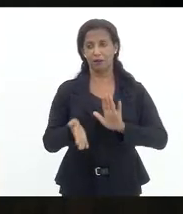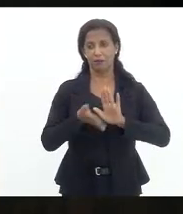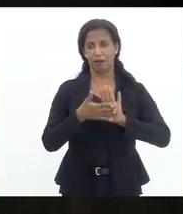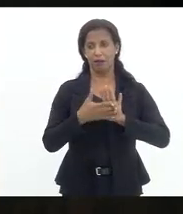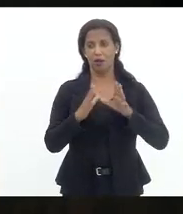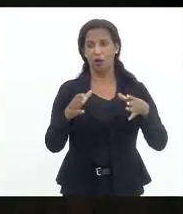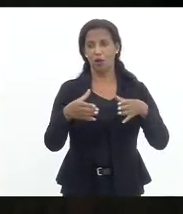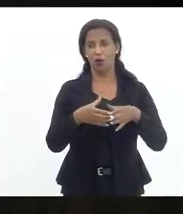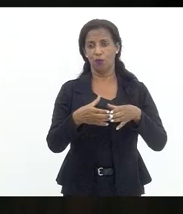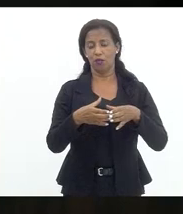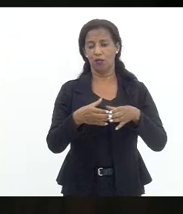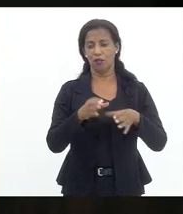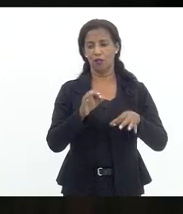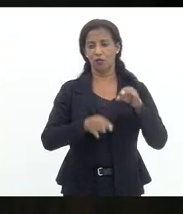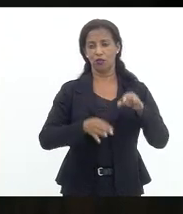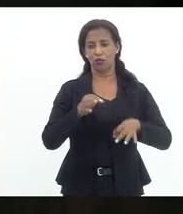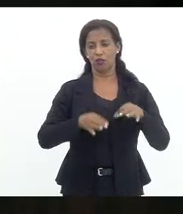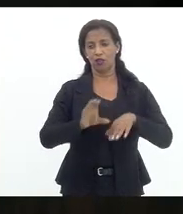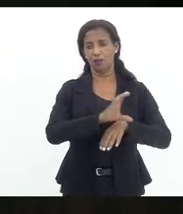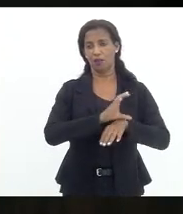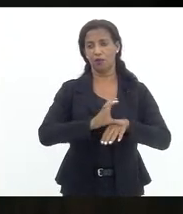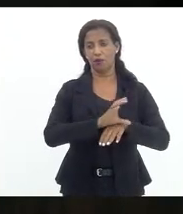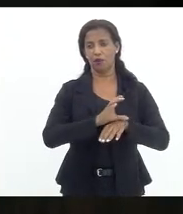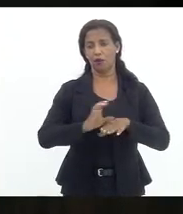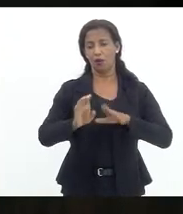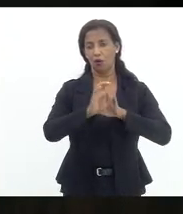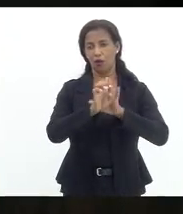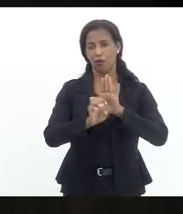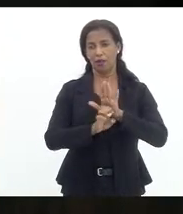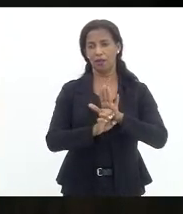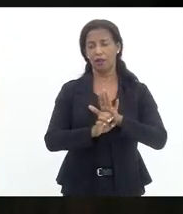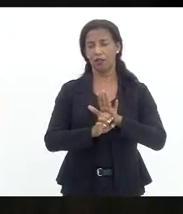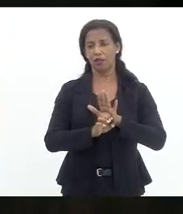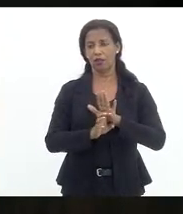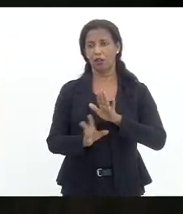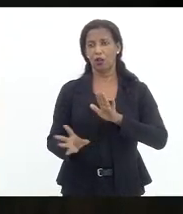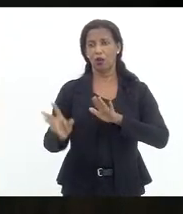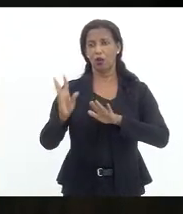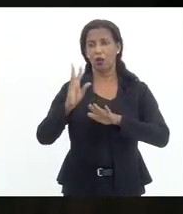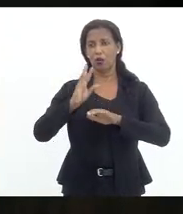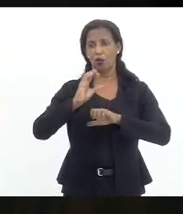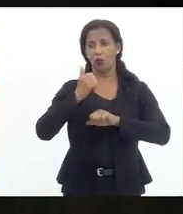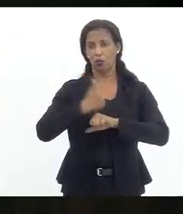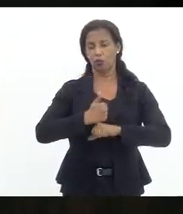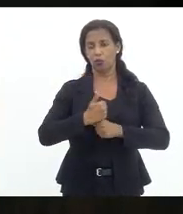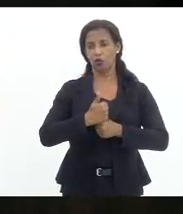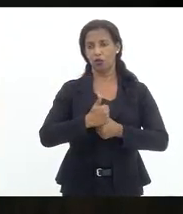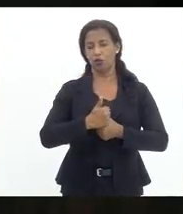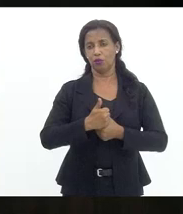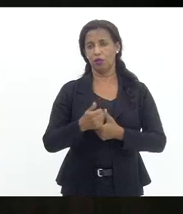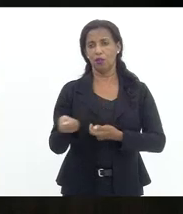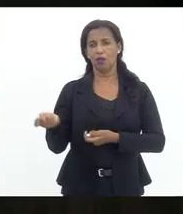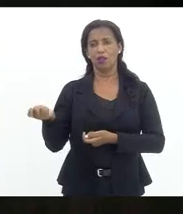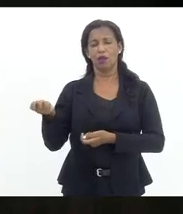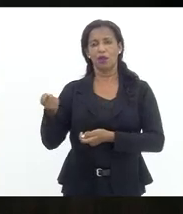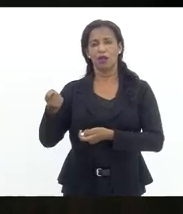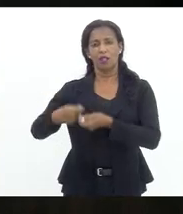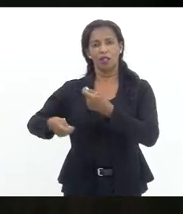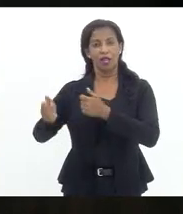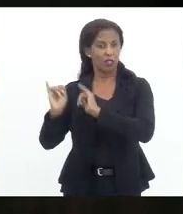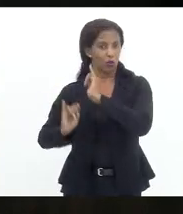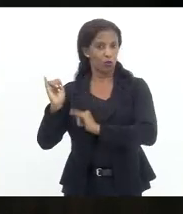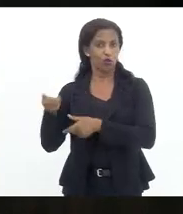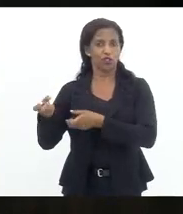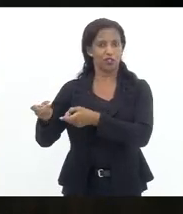Pareceres da Comissão de Constituição e Justiça pela condicionalidade com emendas concluído por substitutivo. De Economia, Indústria e Comércio, favorável com substitutivo da